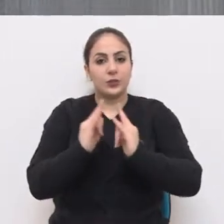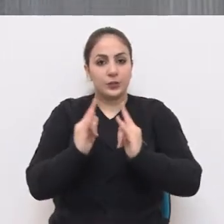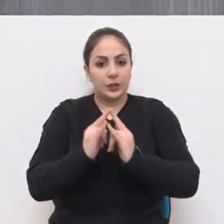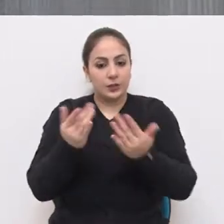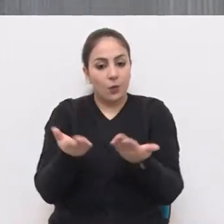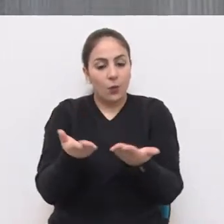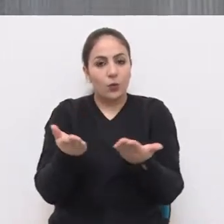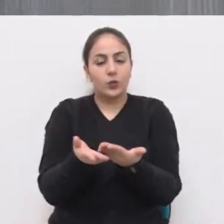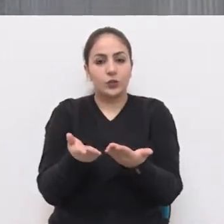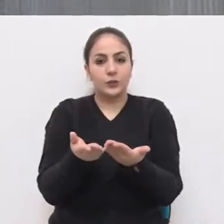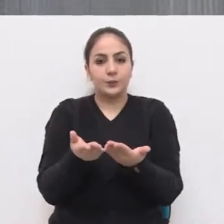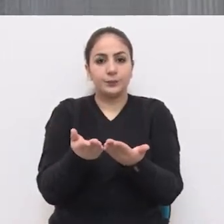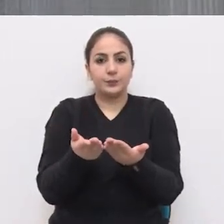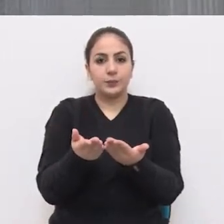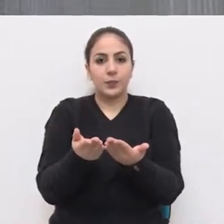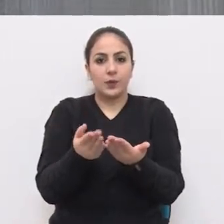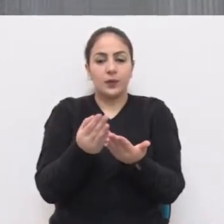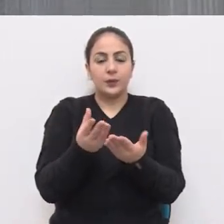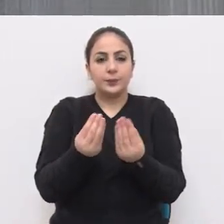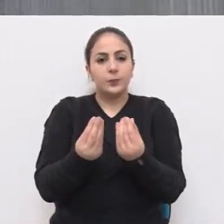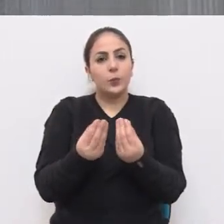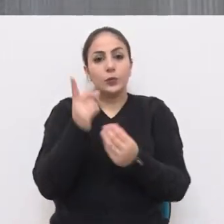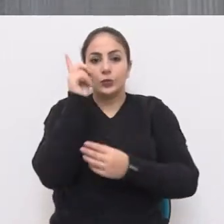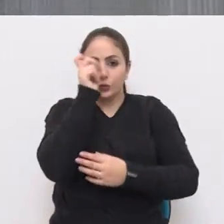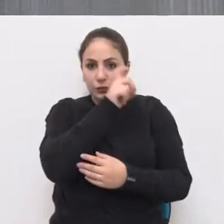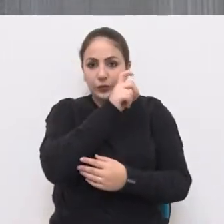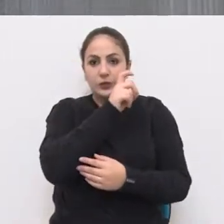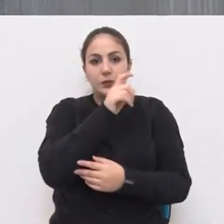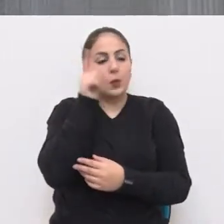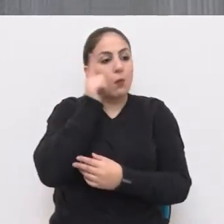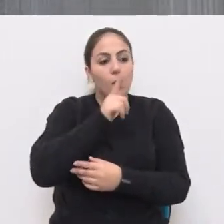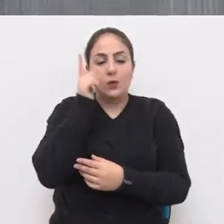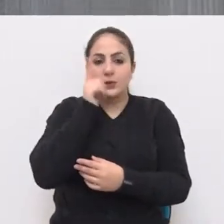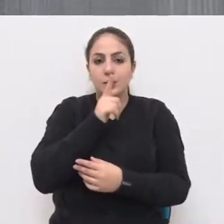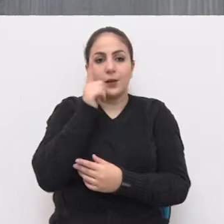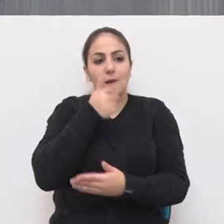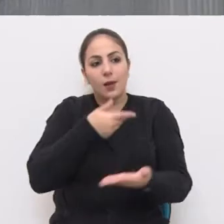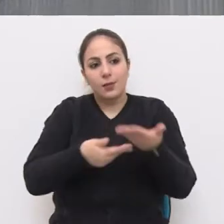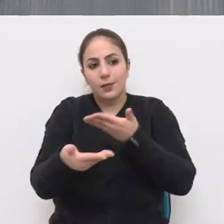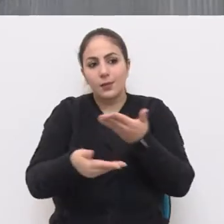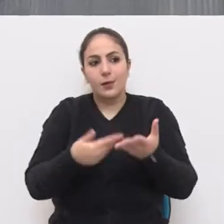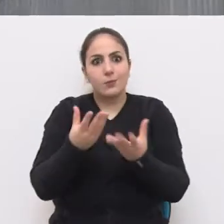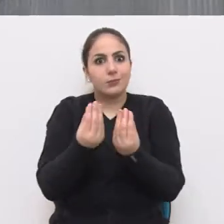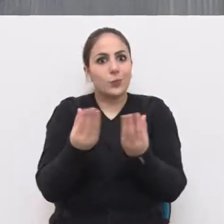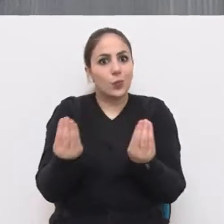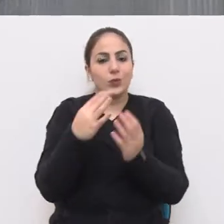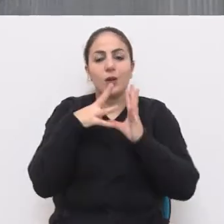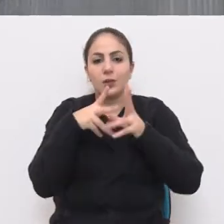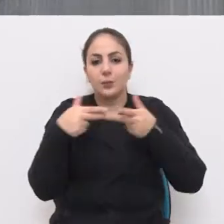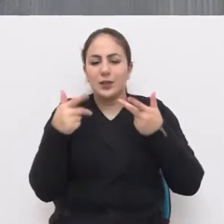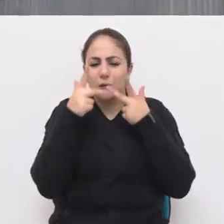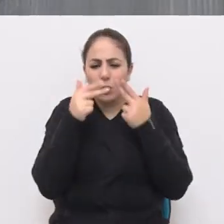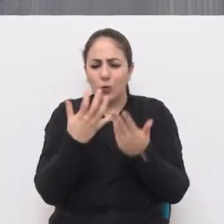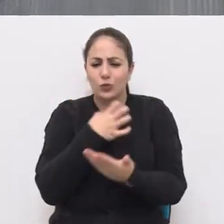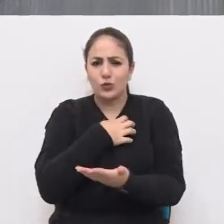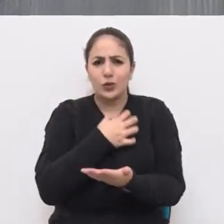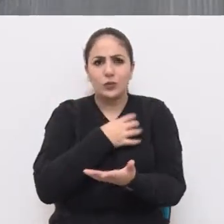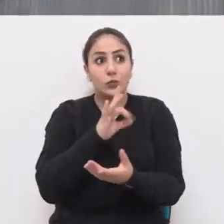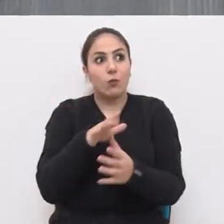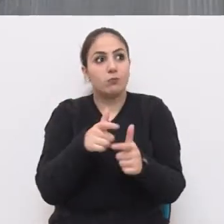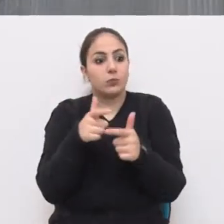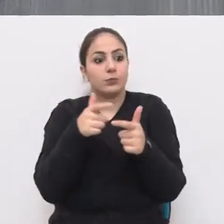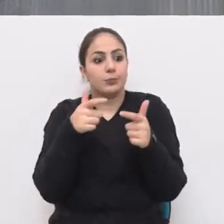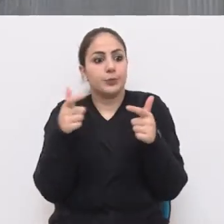estão bastante delicado e hoje não estão mais suportando da forma que está, só aumenta